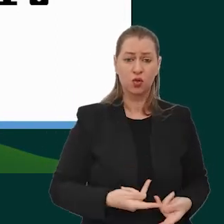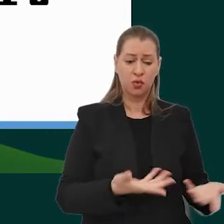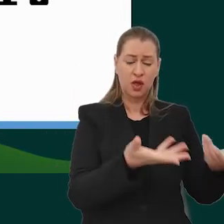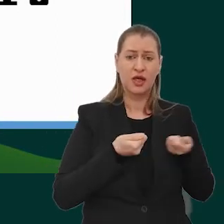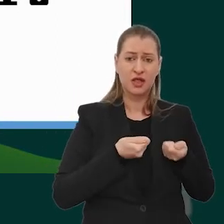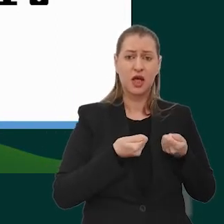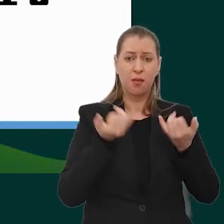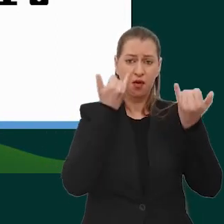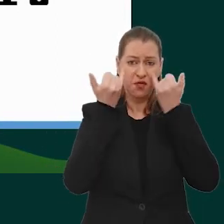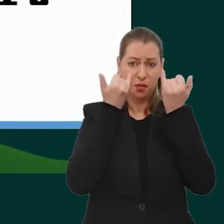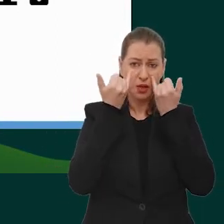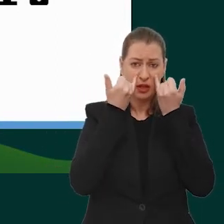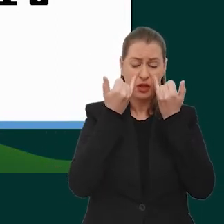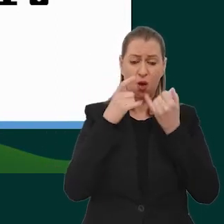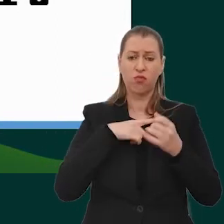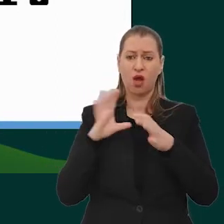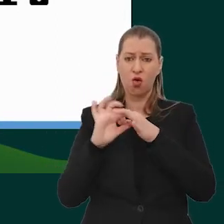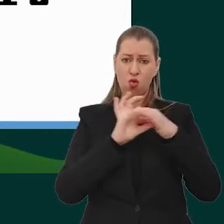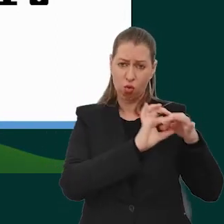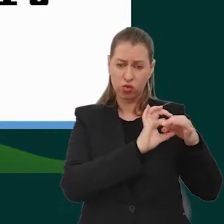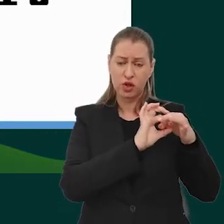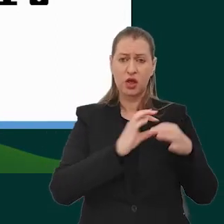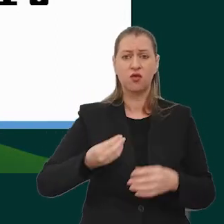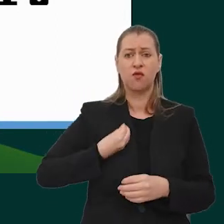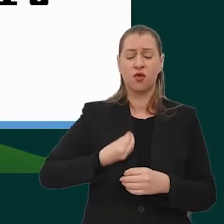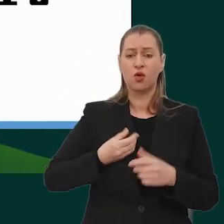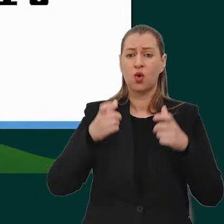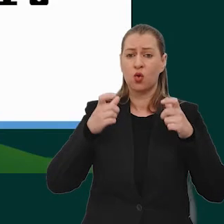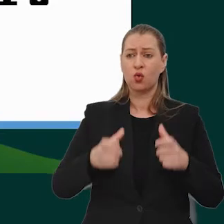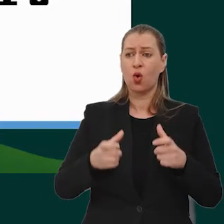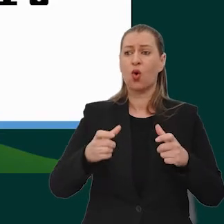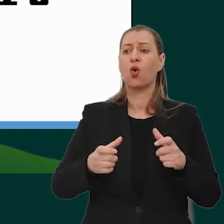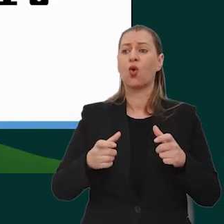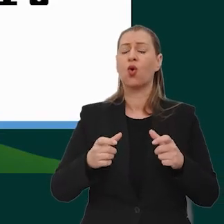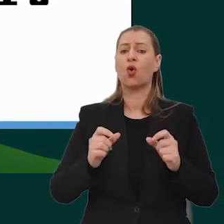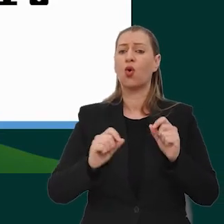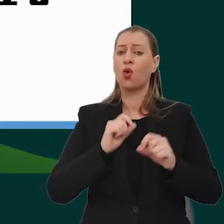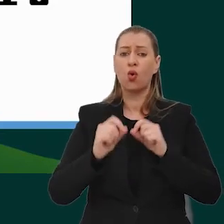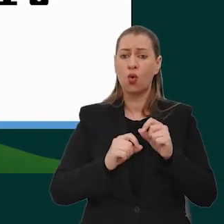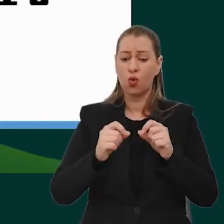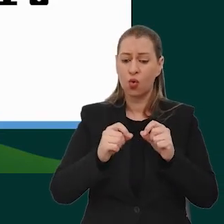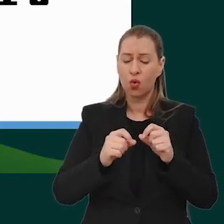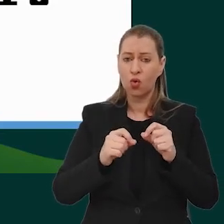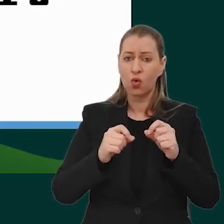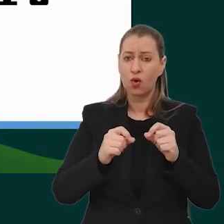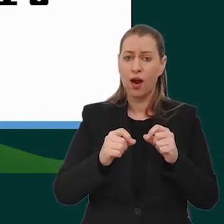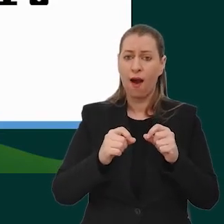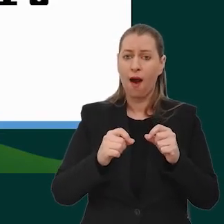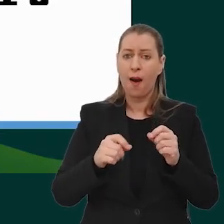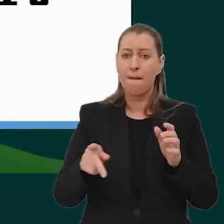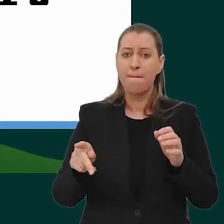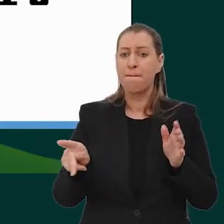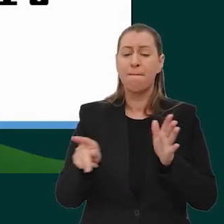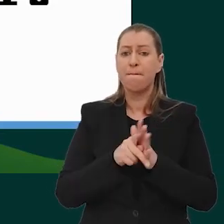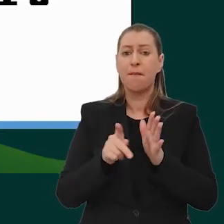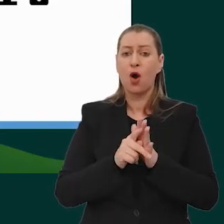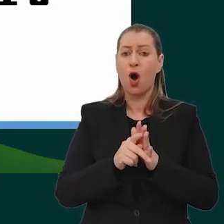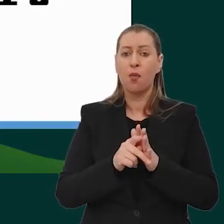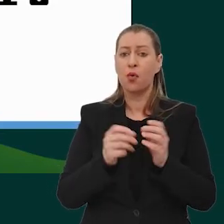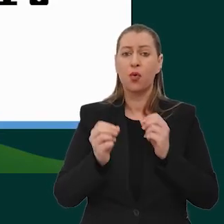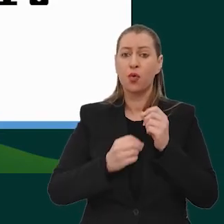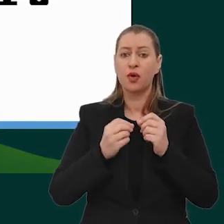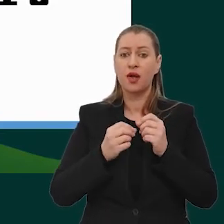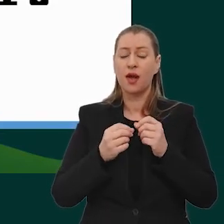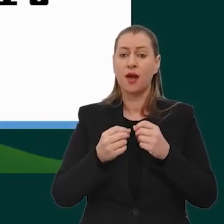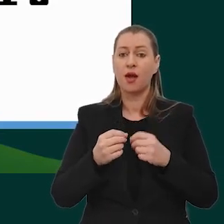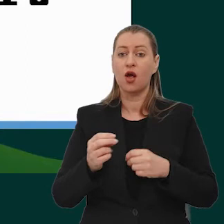informação, a gente está num contexto, então eu estou num lugar, num parque de diversões, então a minha linguagem,